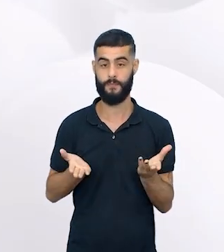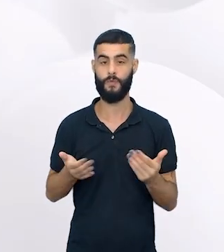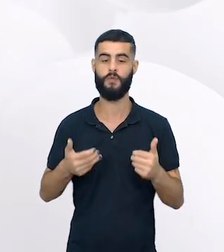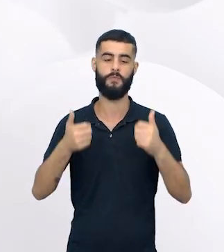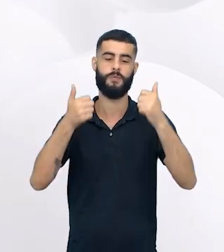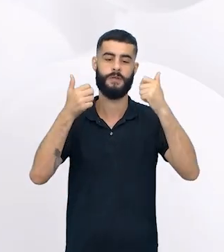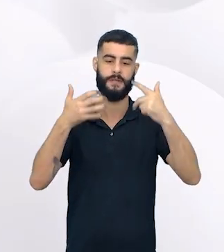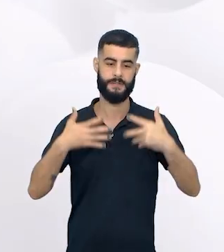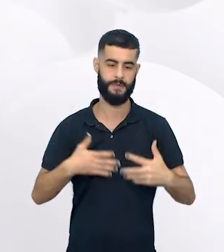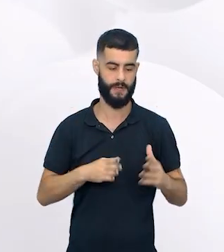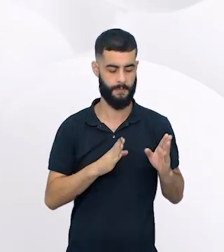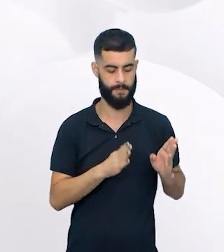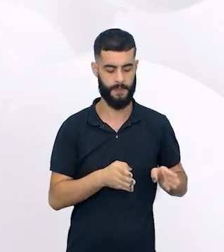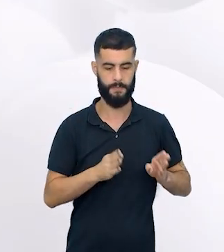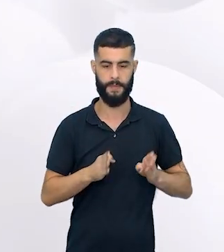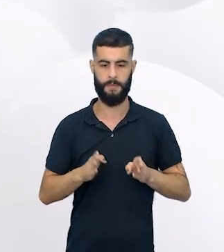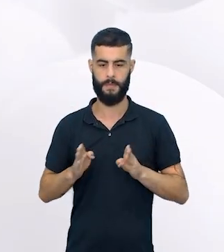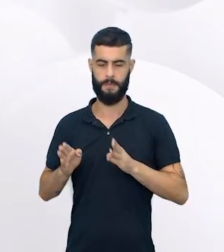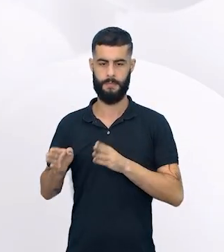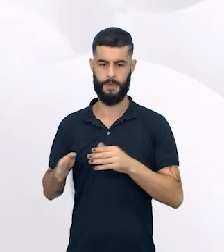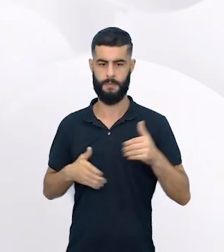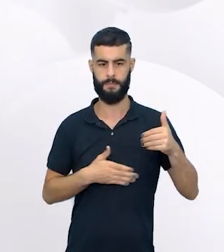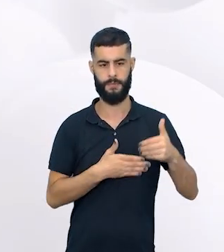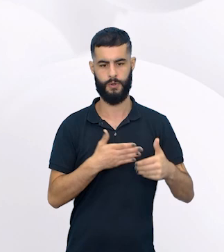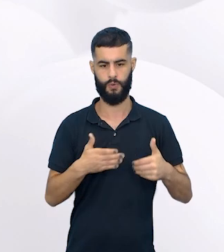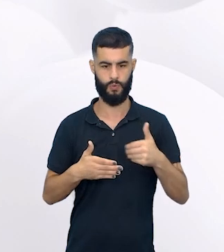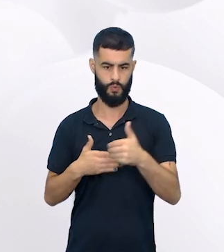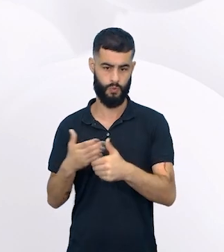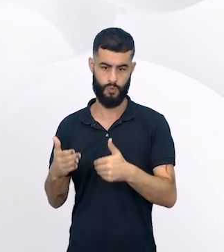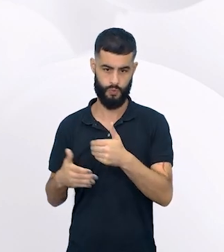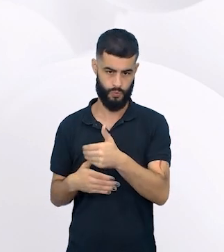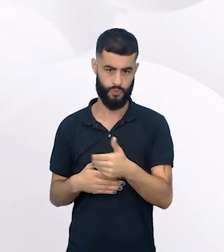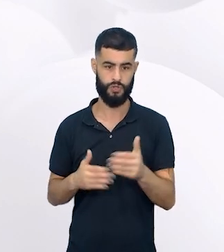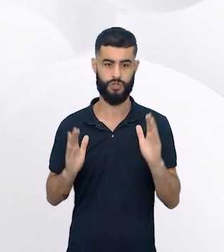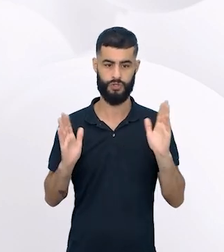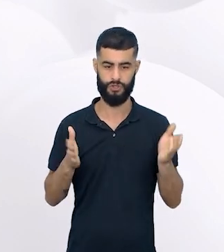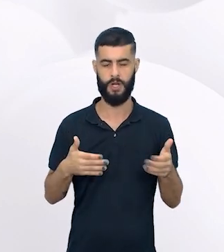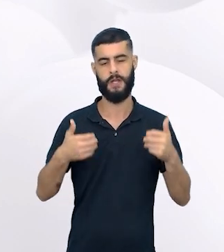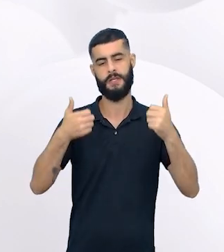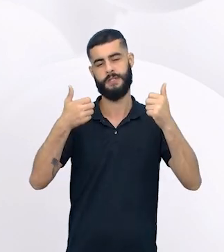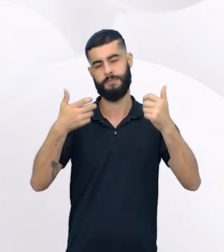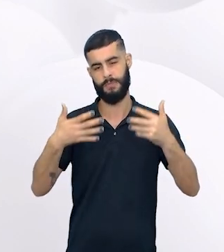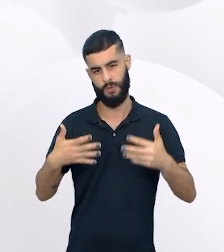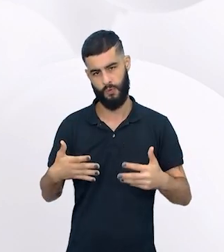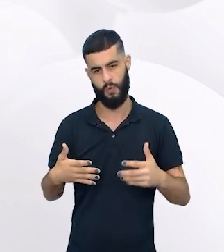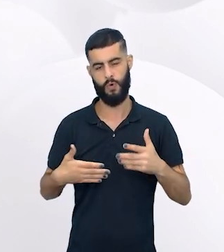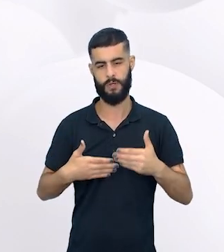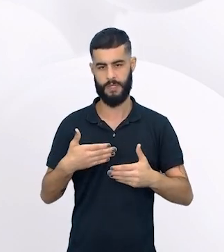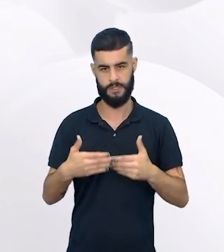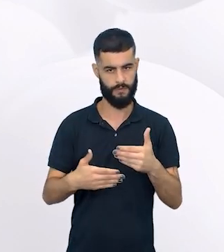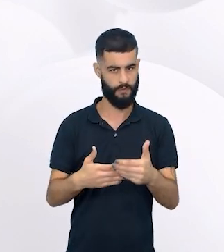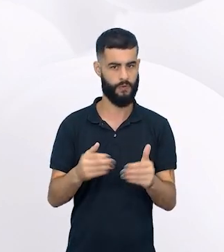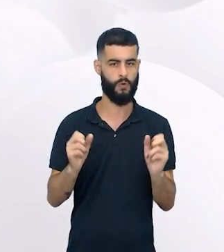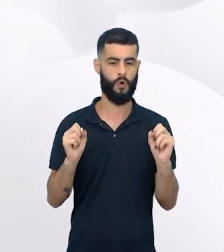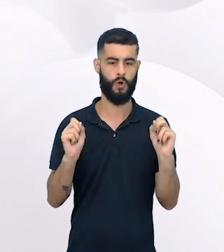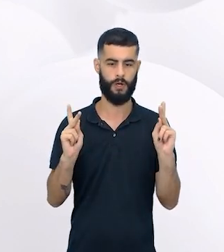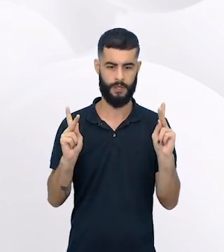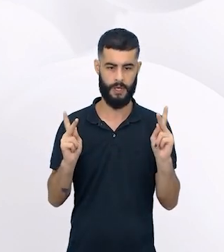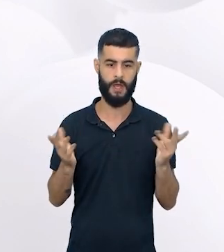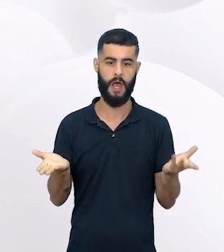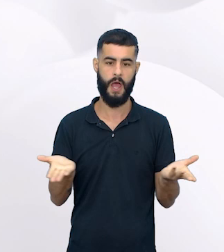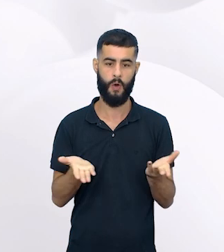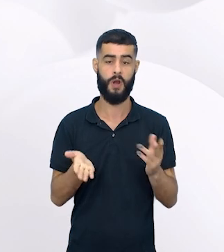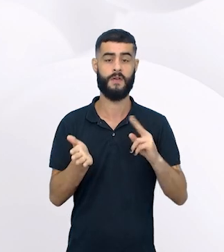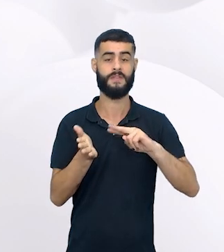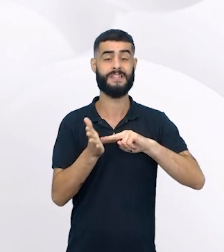nós teremos já uma sensibilização, temos todo um desenvolvimento, nós vamos tratar, portanto, dos